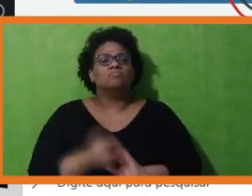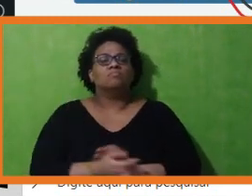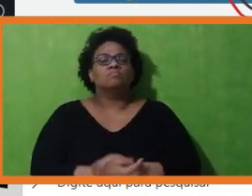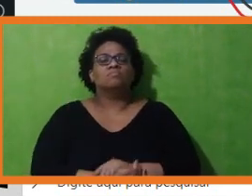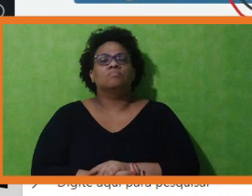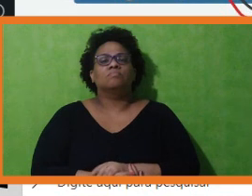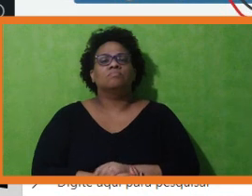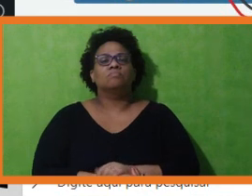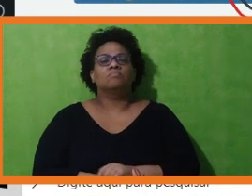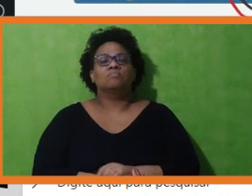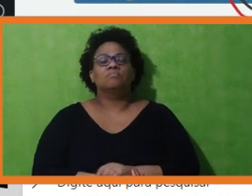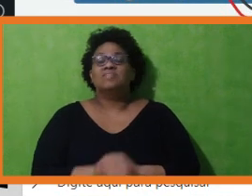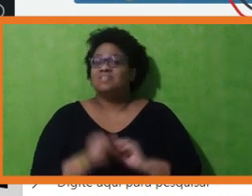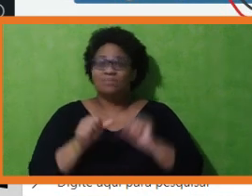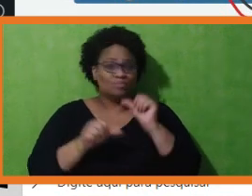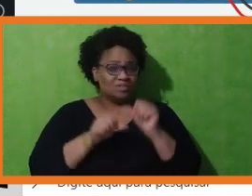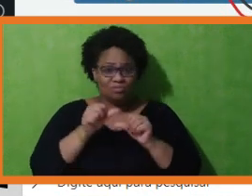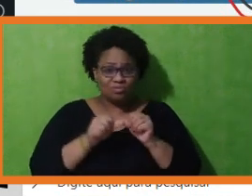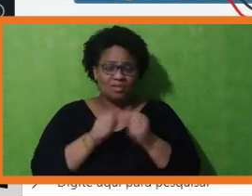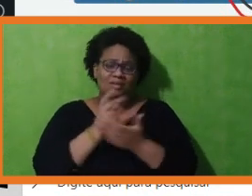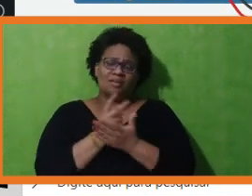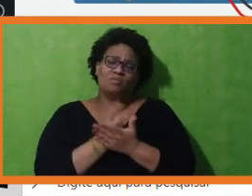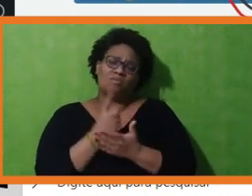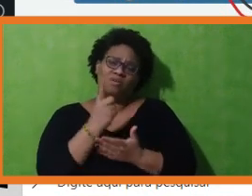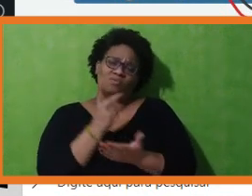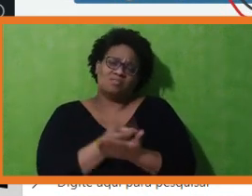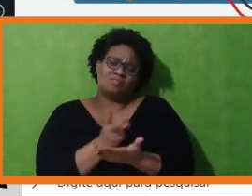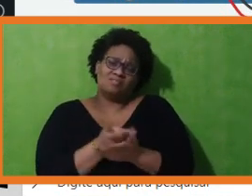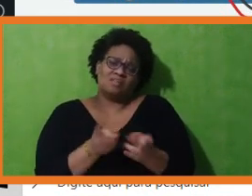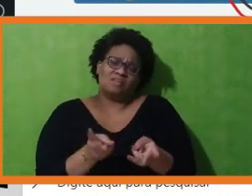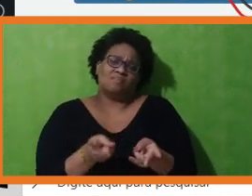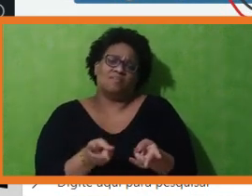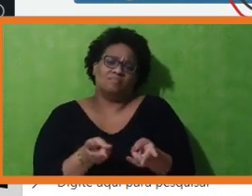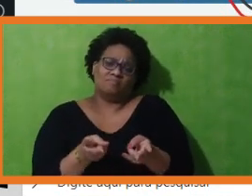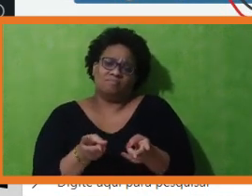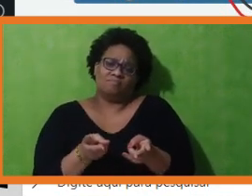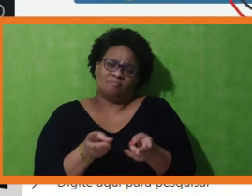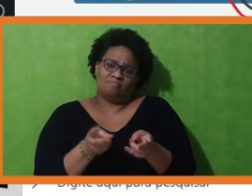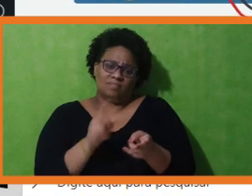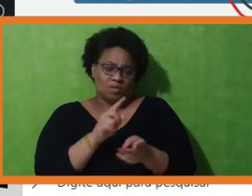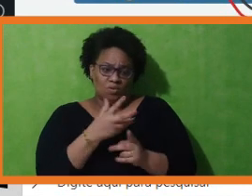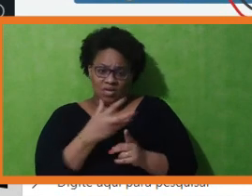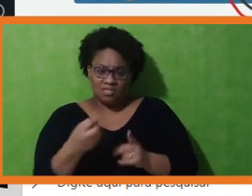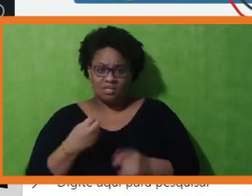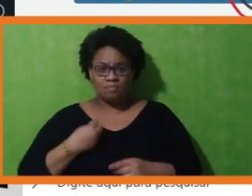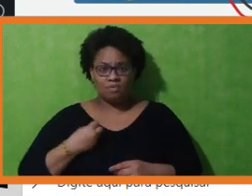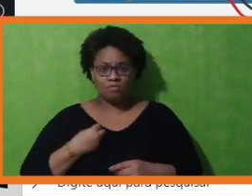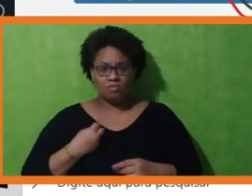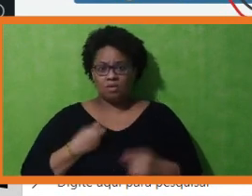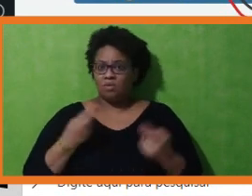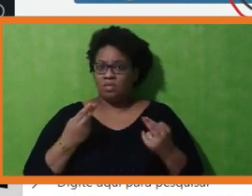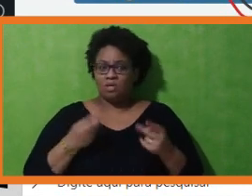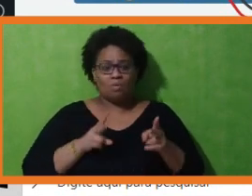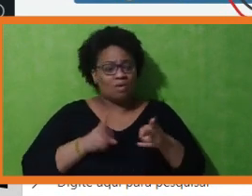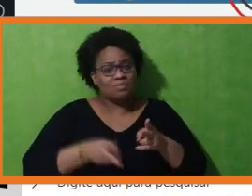faça isso. Só que se eu não mudar a leitura botão 1, ele vai ser igual a 1 para sempre. Deu para entender? Se leitura botão não receber